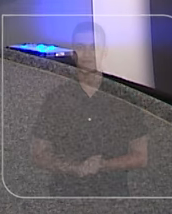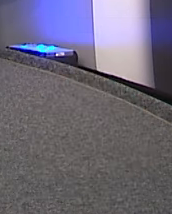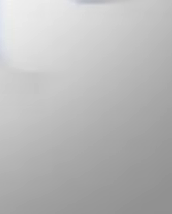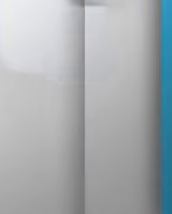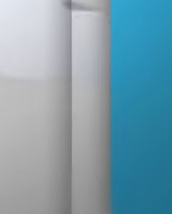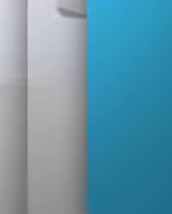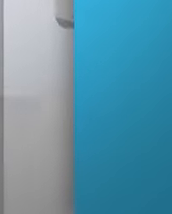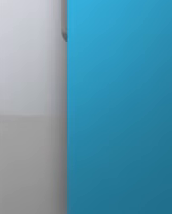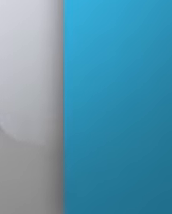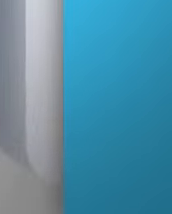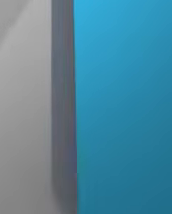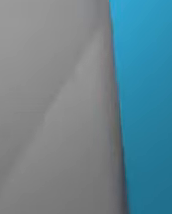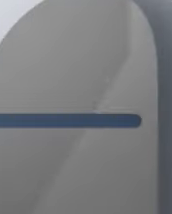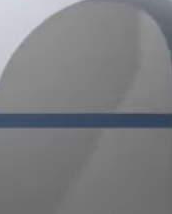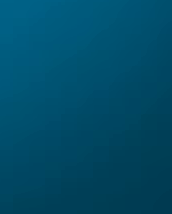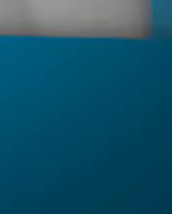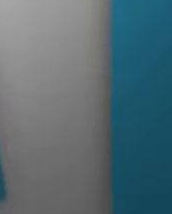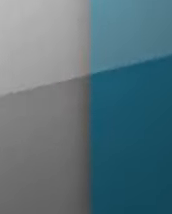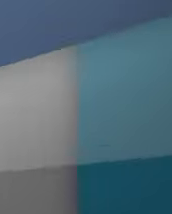assunto.